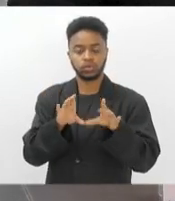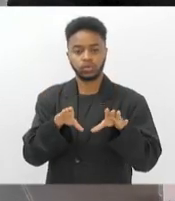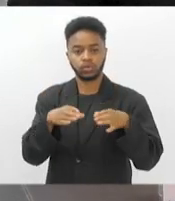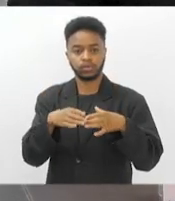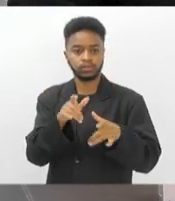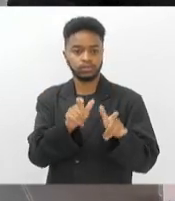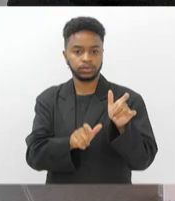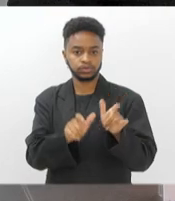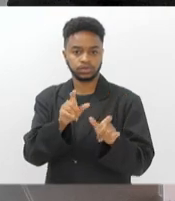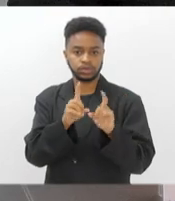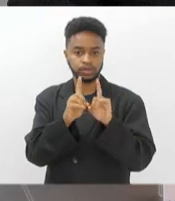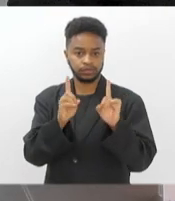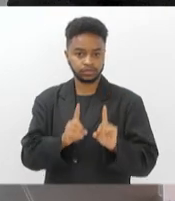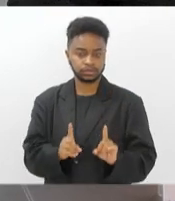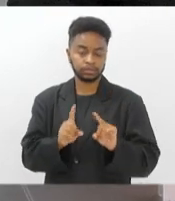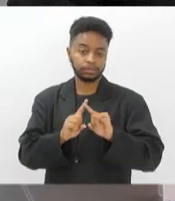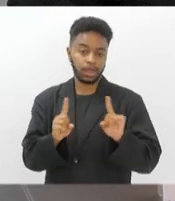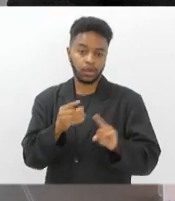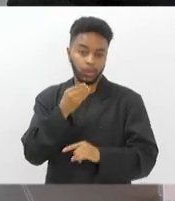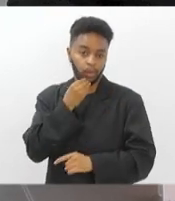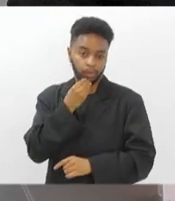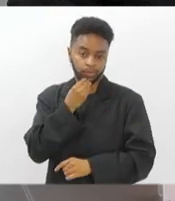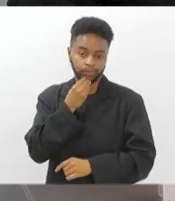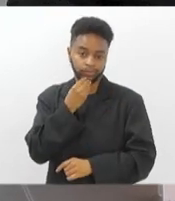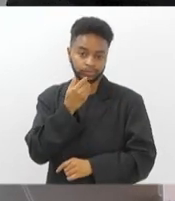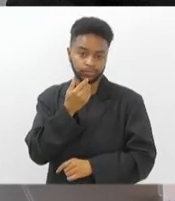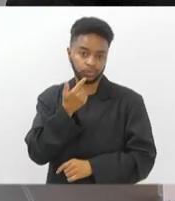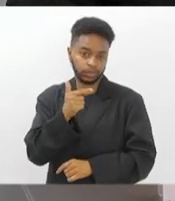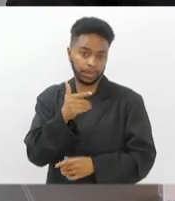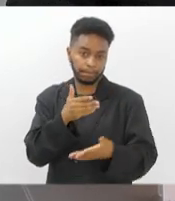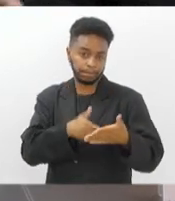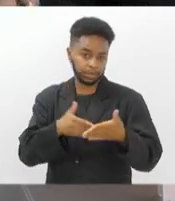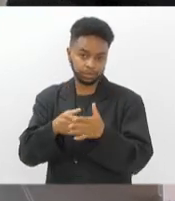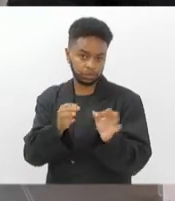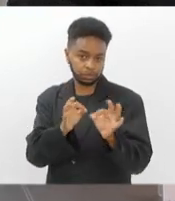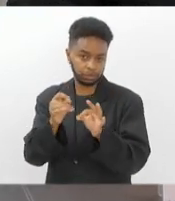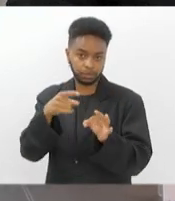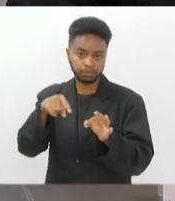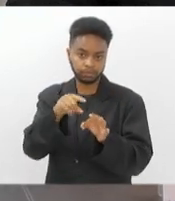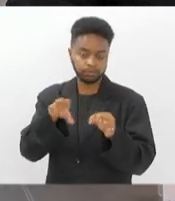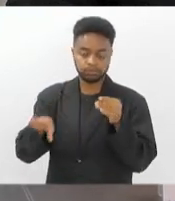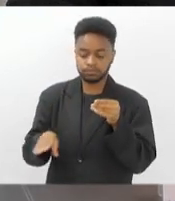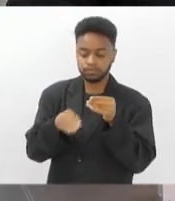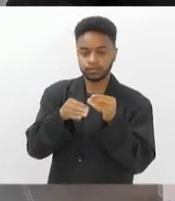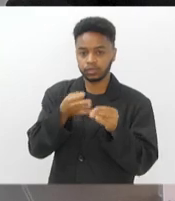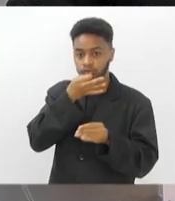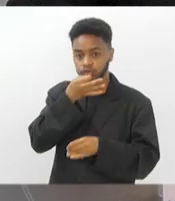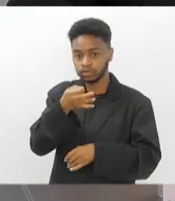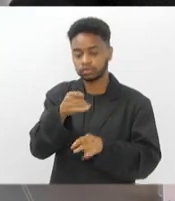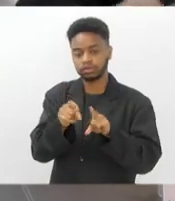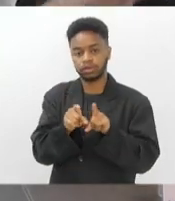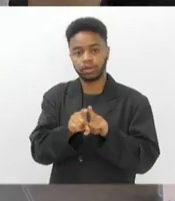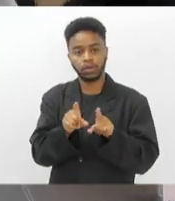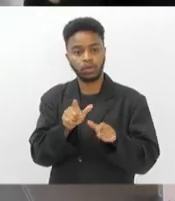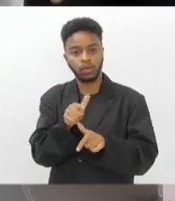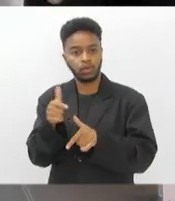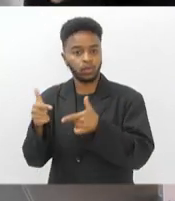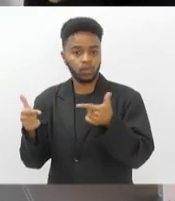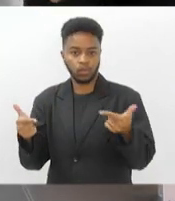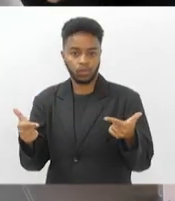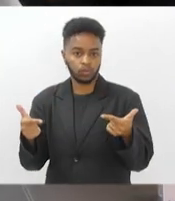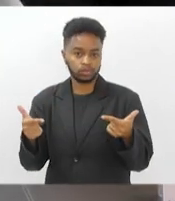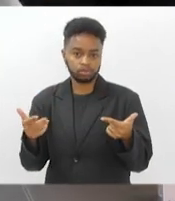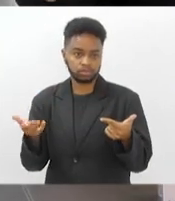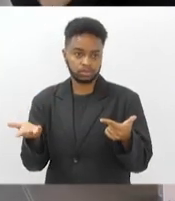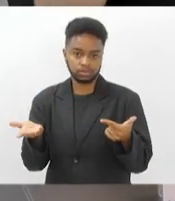com deficiência mas absolutamente nada impede Que vossas excelências também Tragam sugestões e outras eh eh